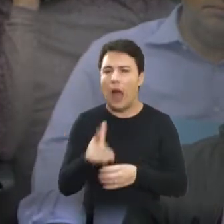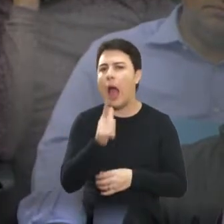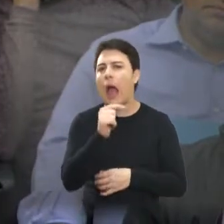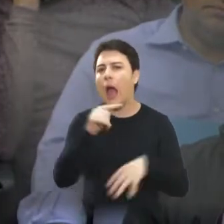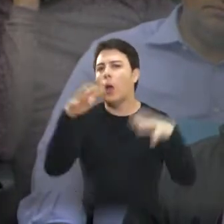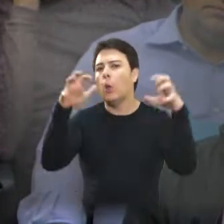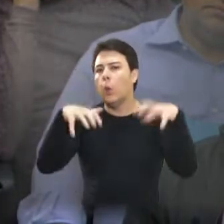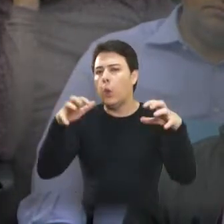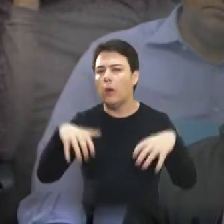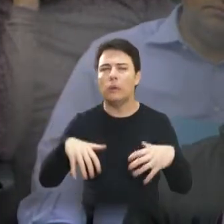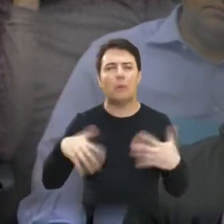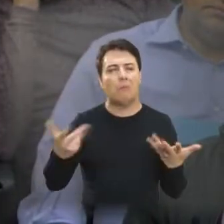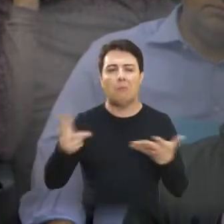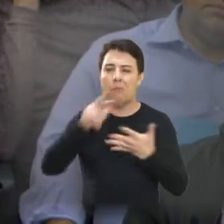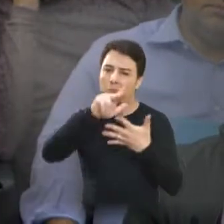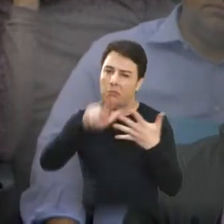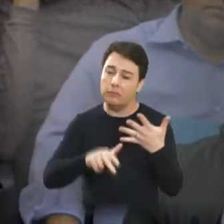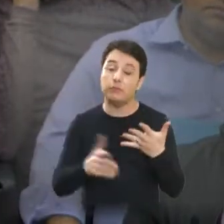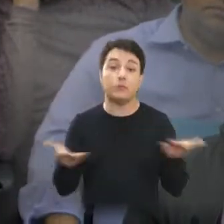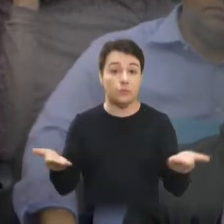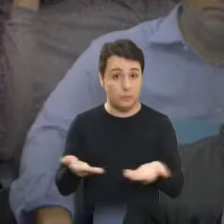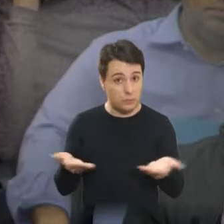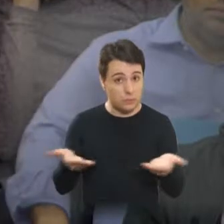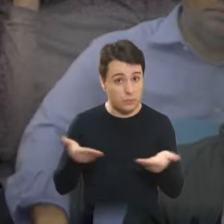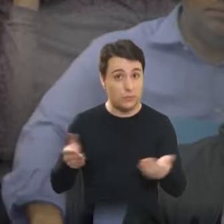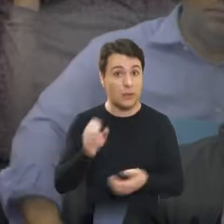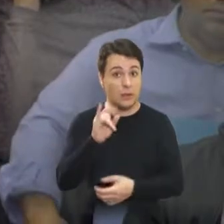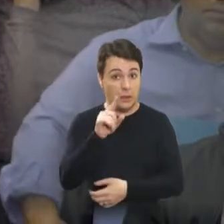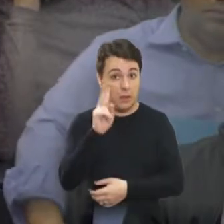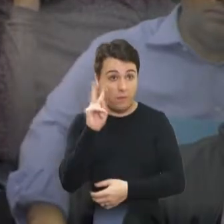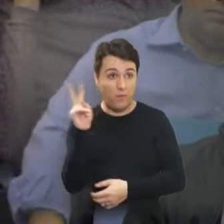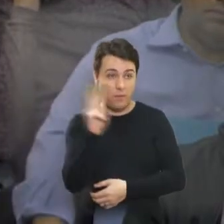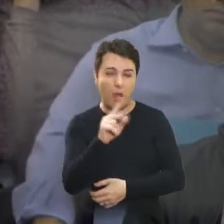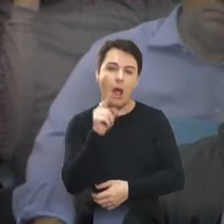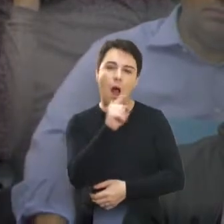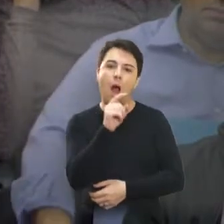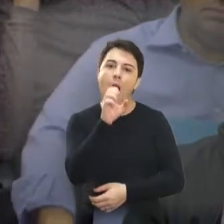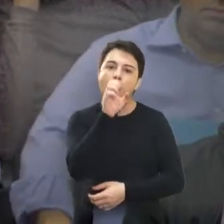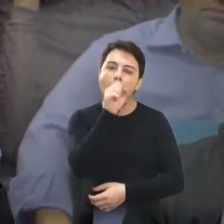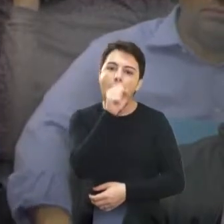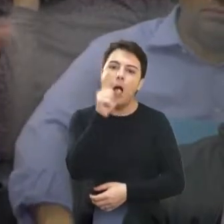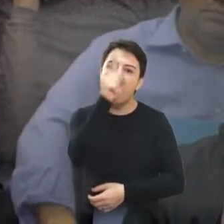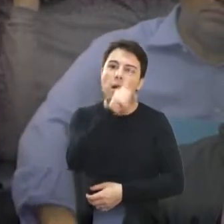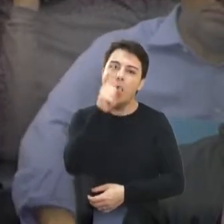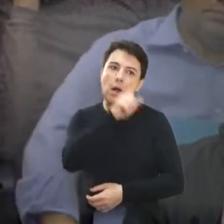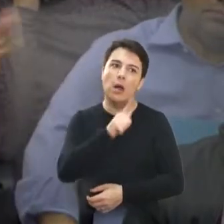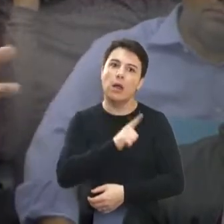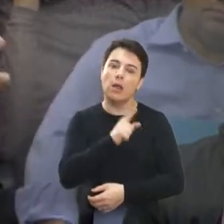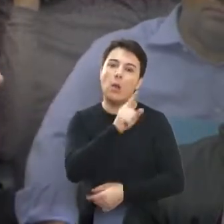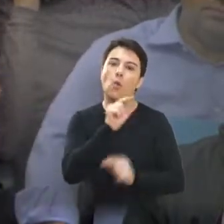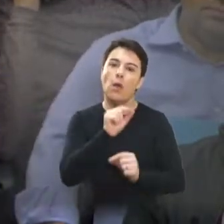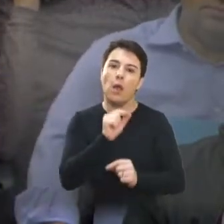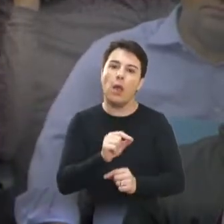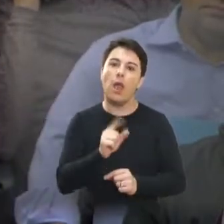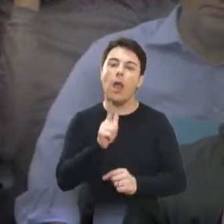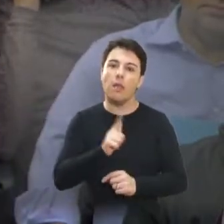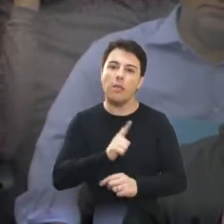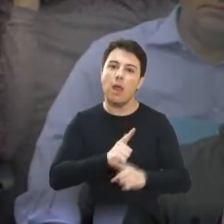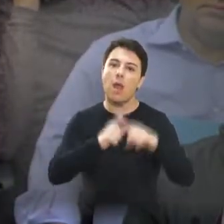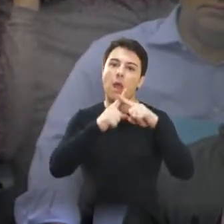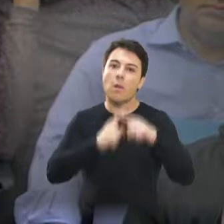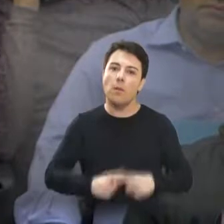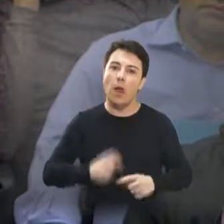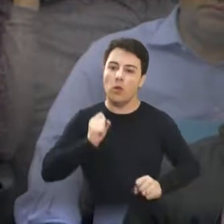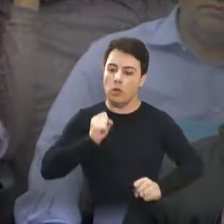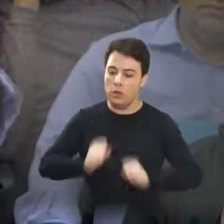chuva, etc. Hoje, quem quiser ver, de finais de semana, tem provas de triatlon